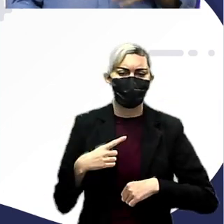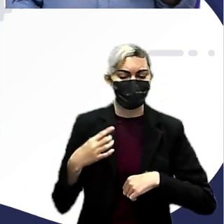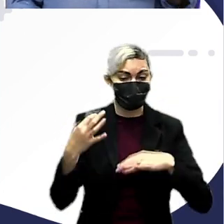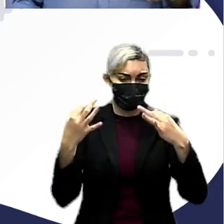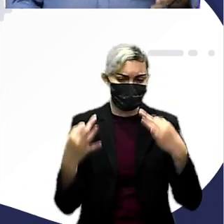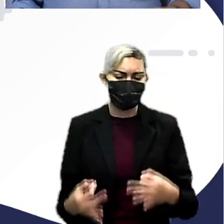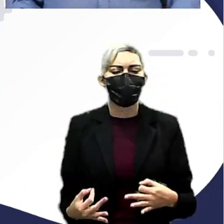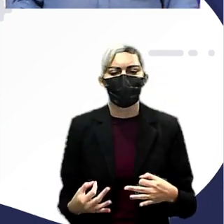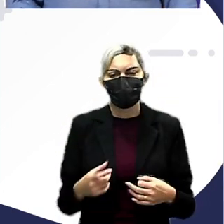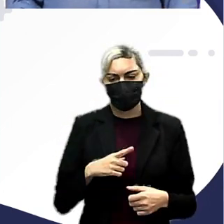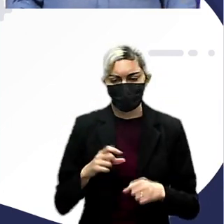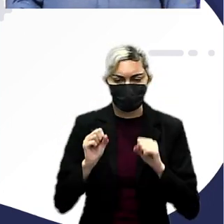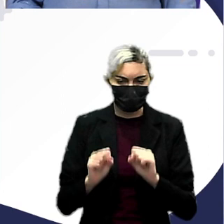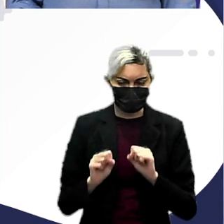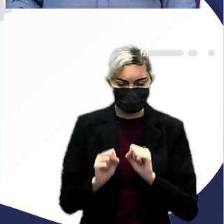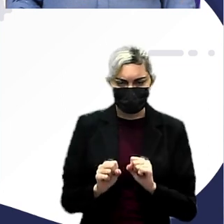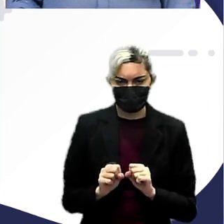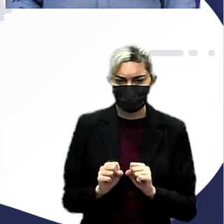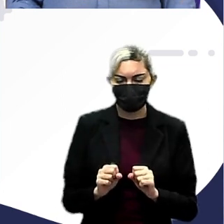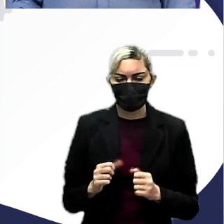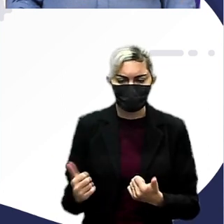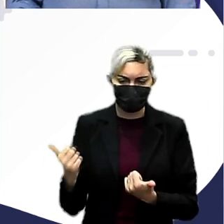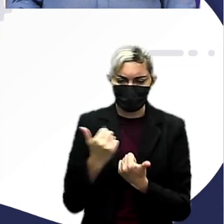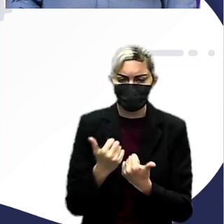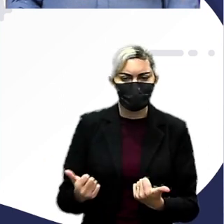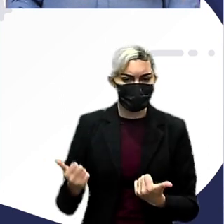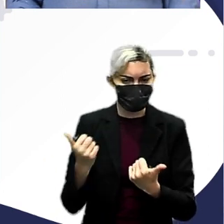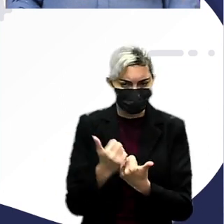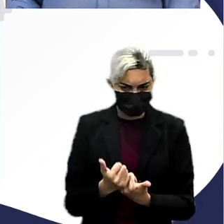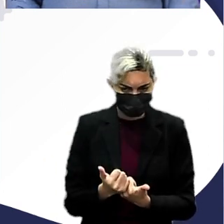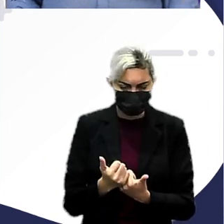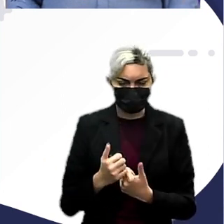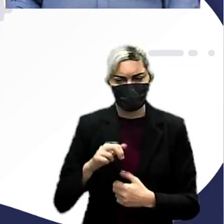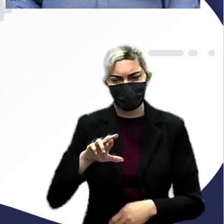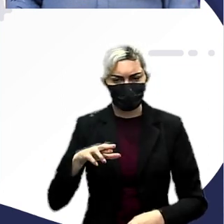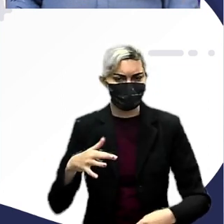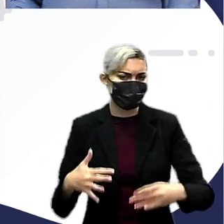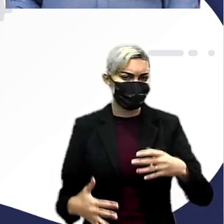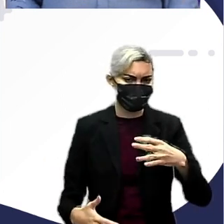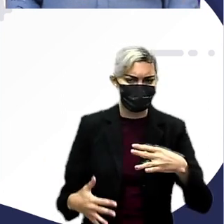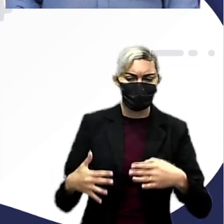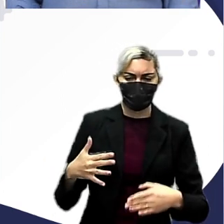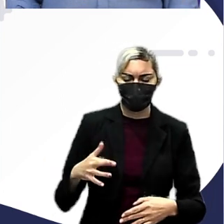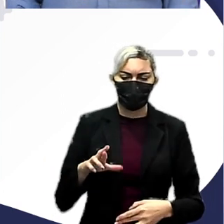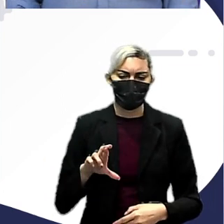certeza, ela poderá vir a ser substituída por um robô, né?